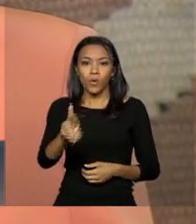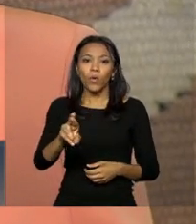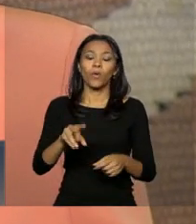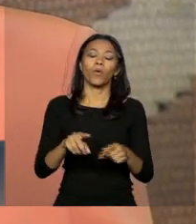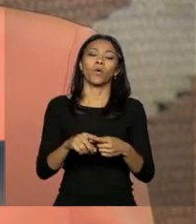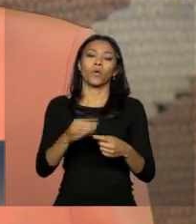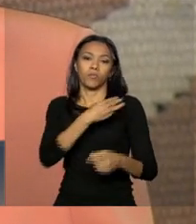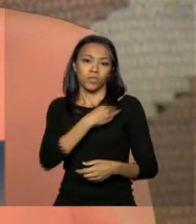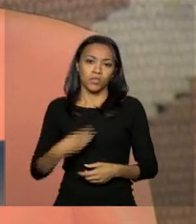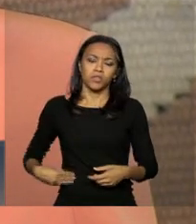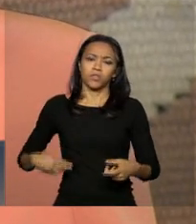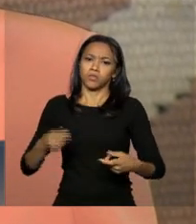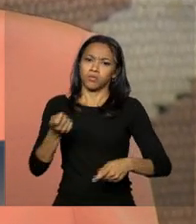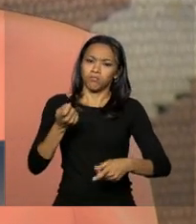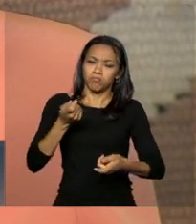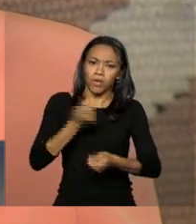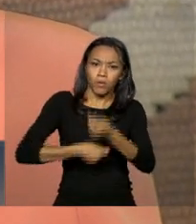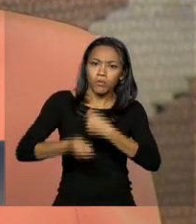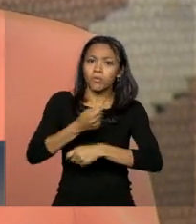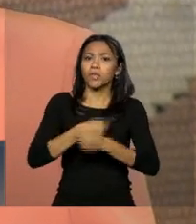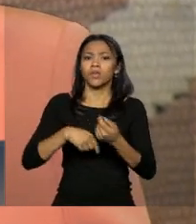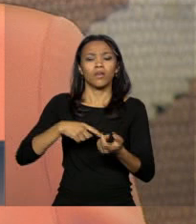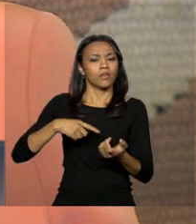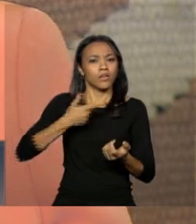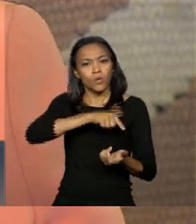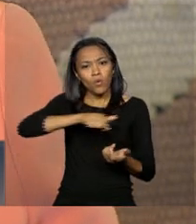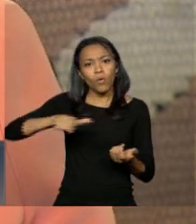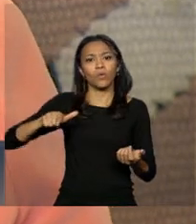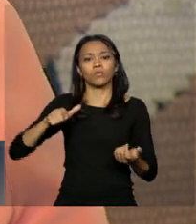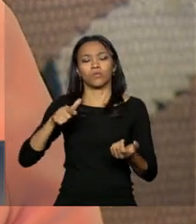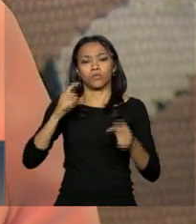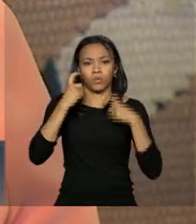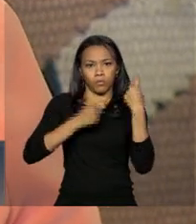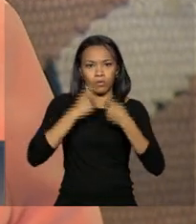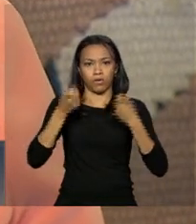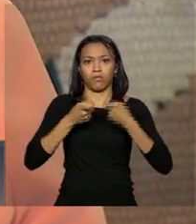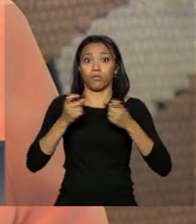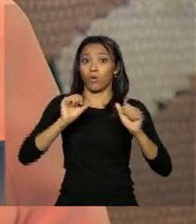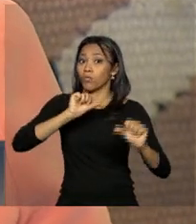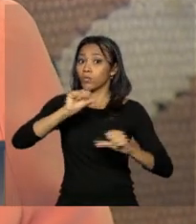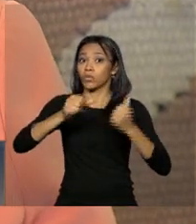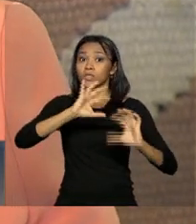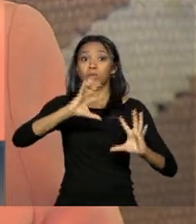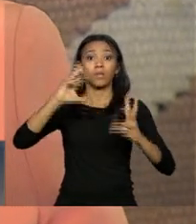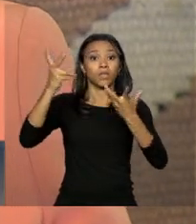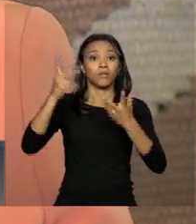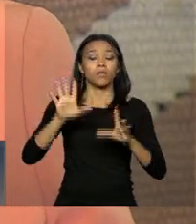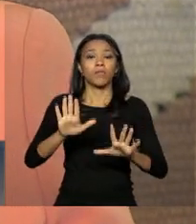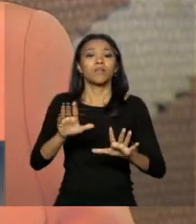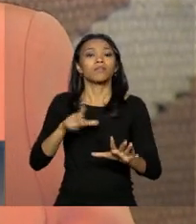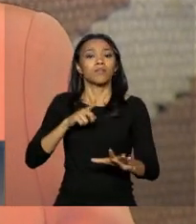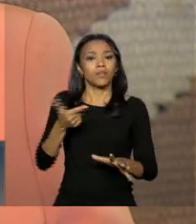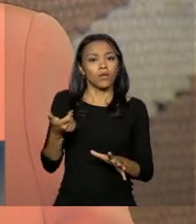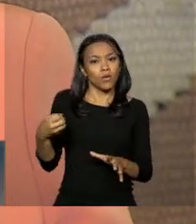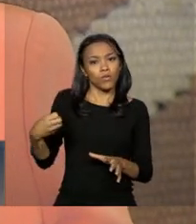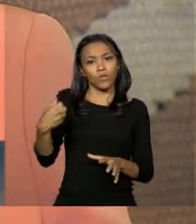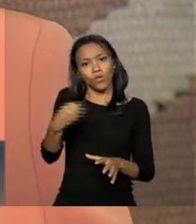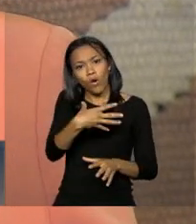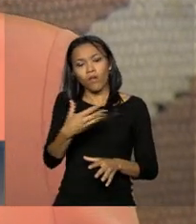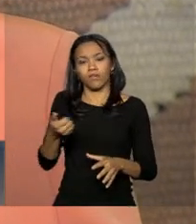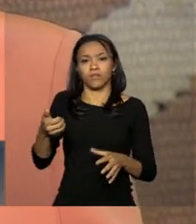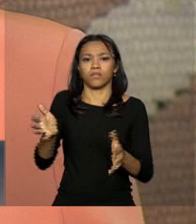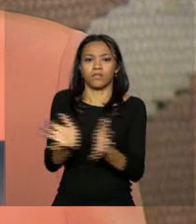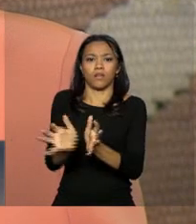e outros, quer nas questões do desenvolvimento, do clima, mas existem também outras áreas, novas áreas, onde